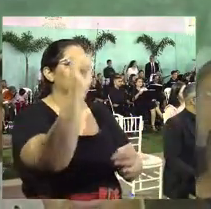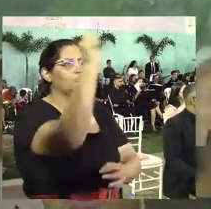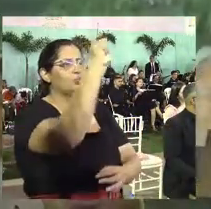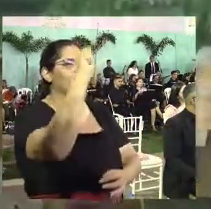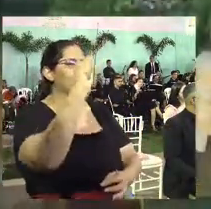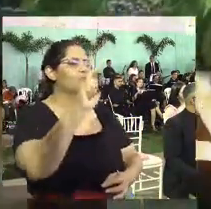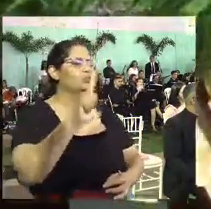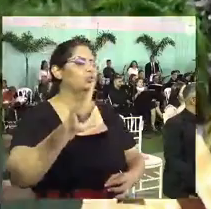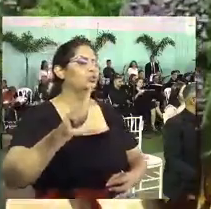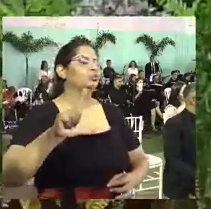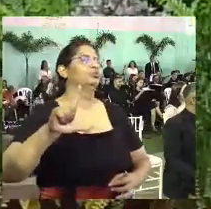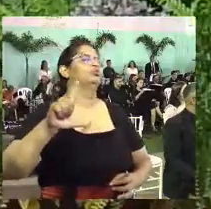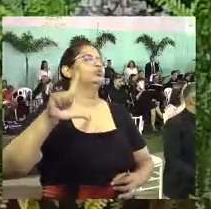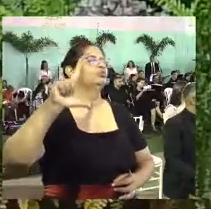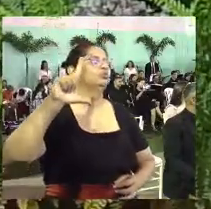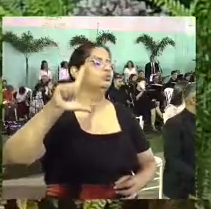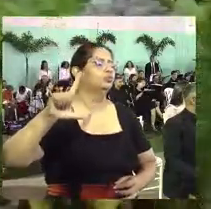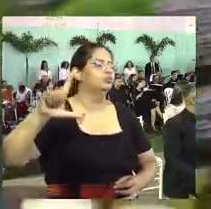Azul